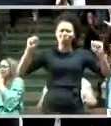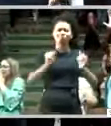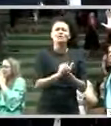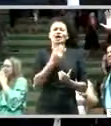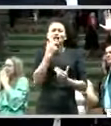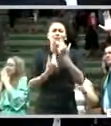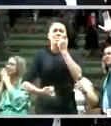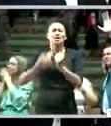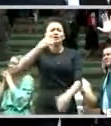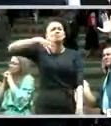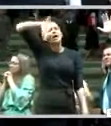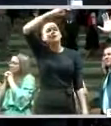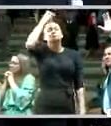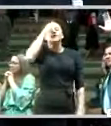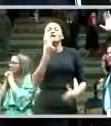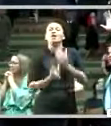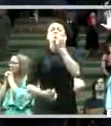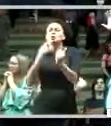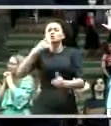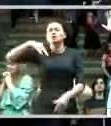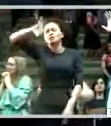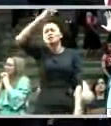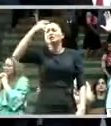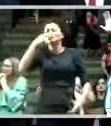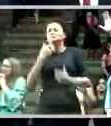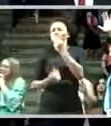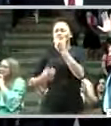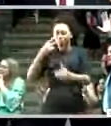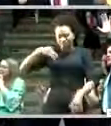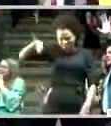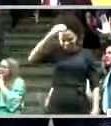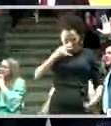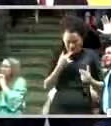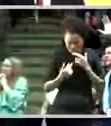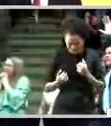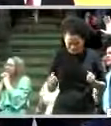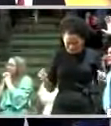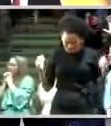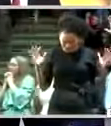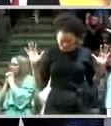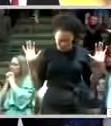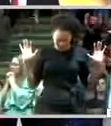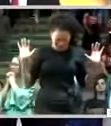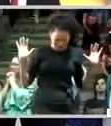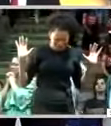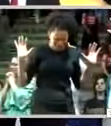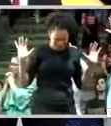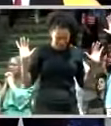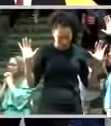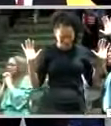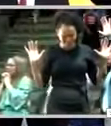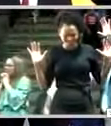Edolaika Laiplaika Shatarayado. Elapio Savios.